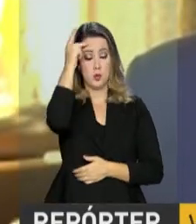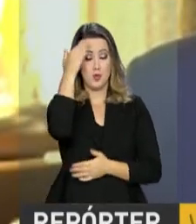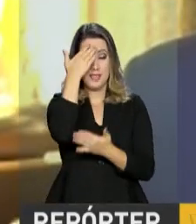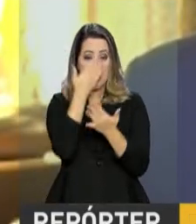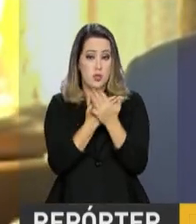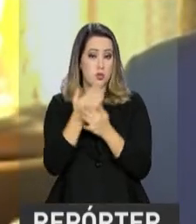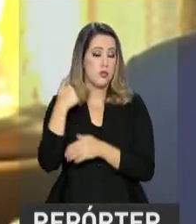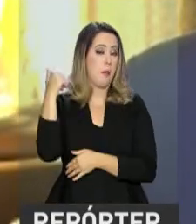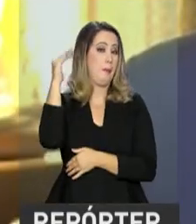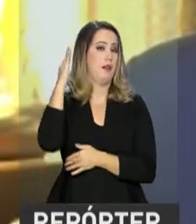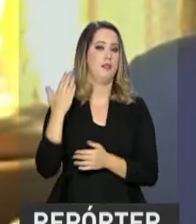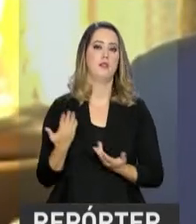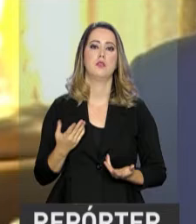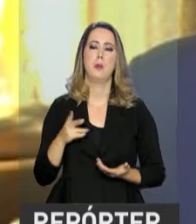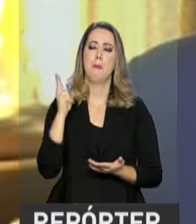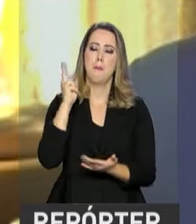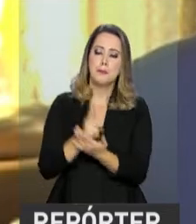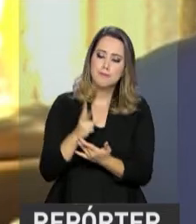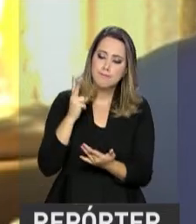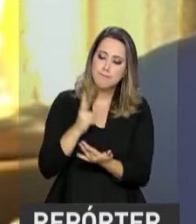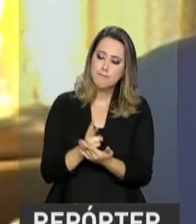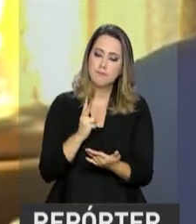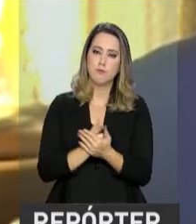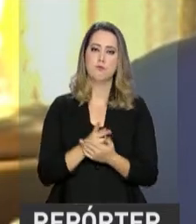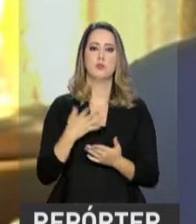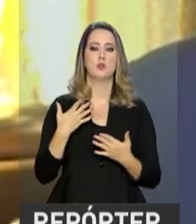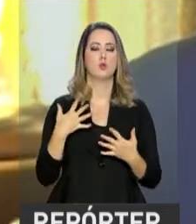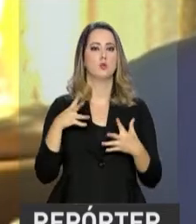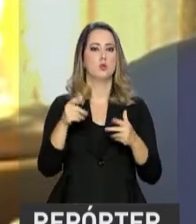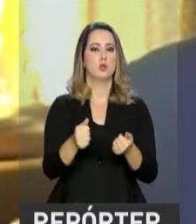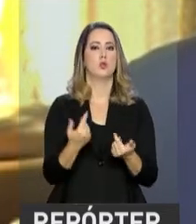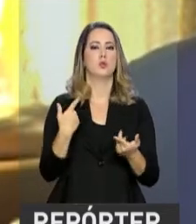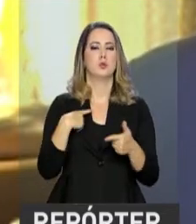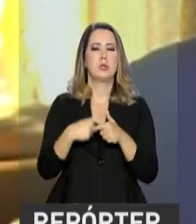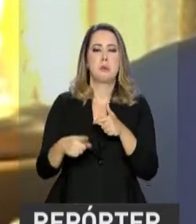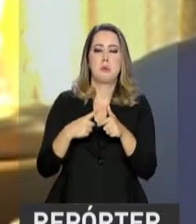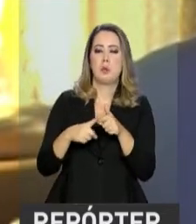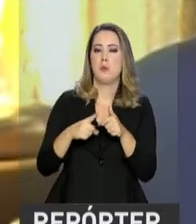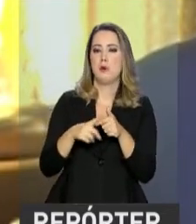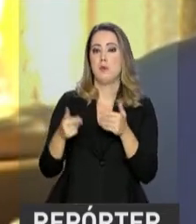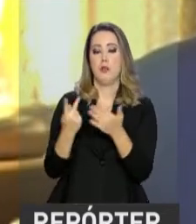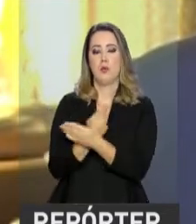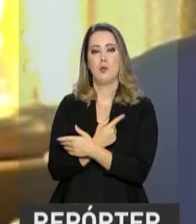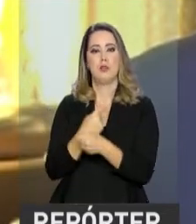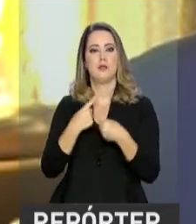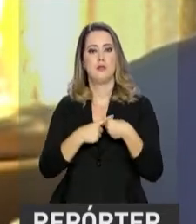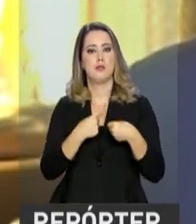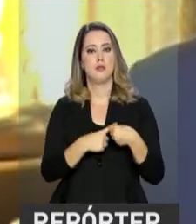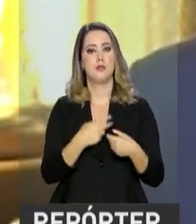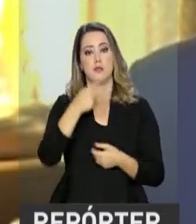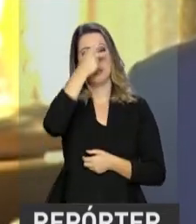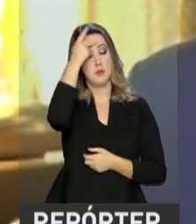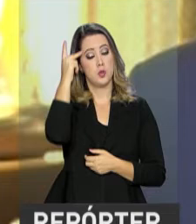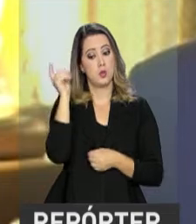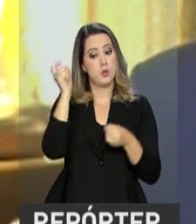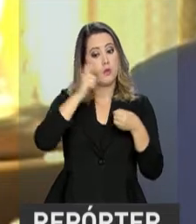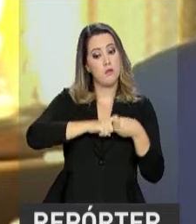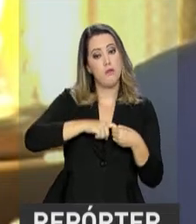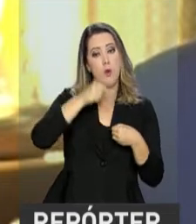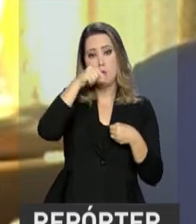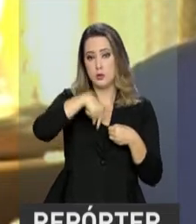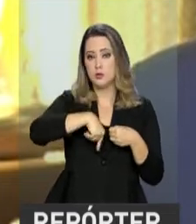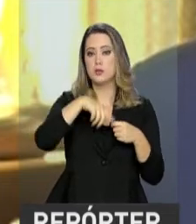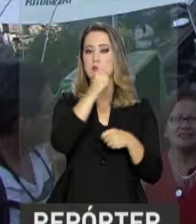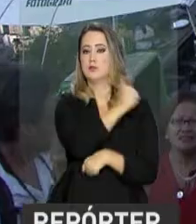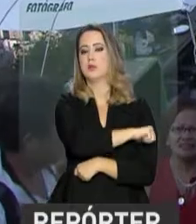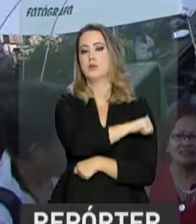Janeiro, acredito eu. Mesmo com todas essas situações que ocorrem na cidade, os clientes estão voltando a vir aqui